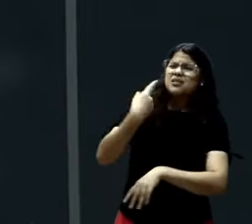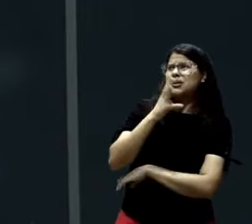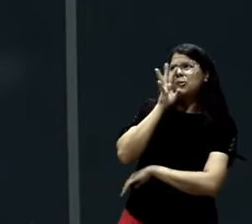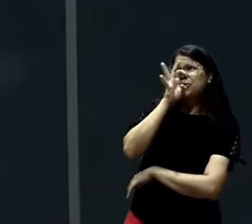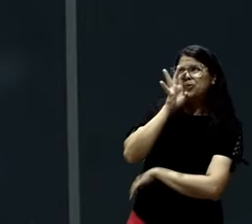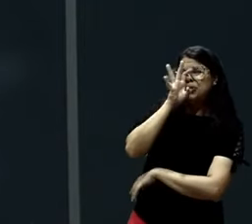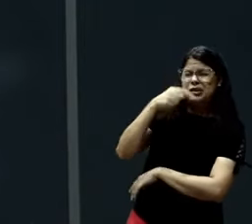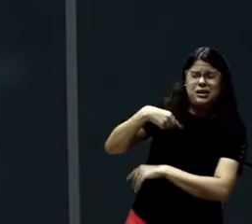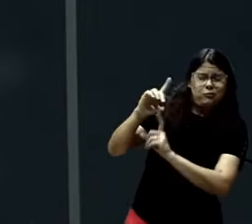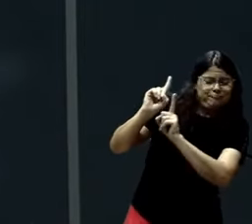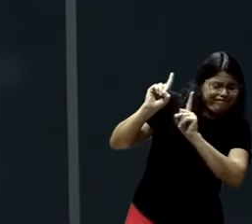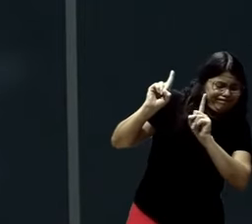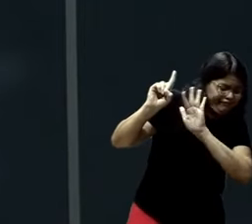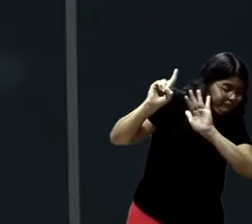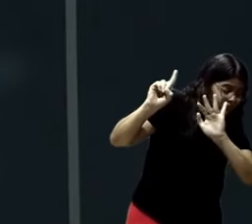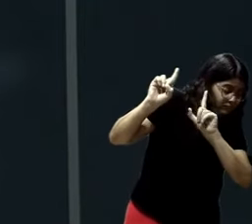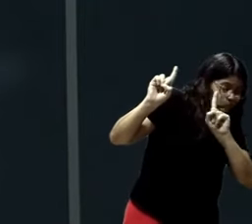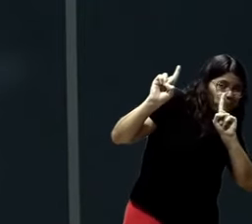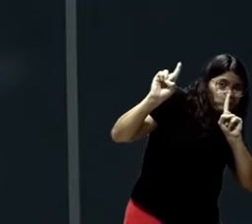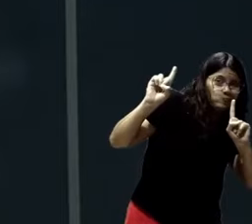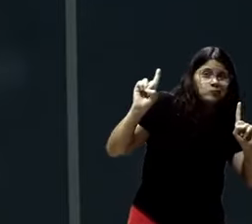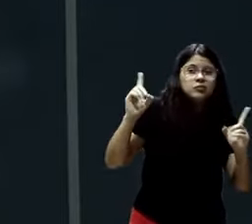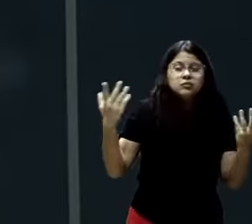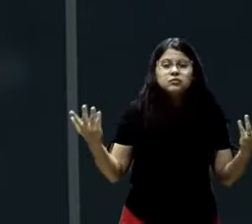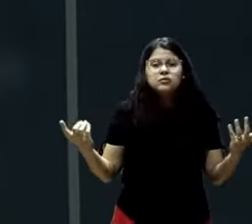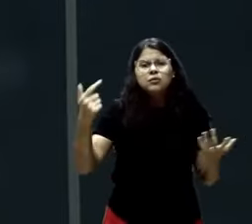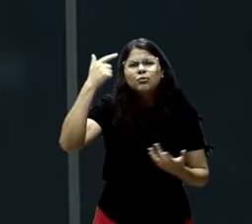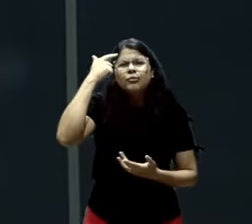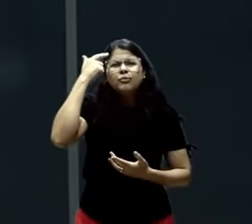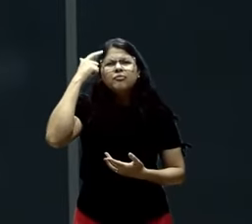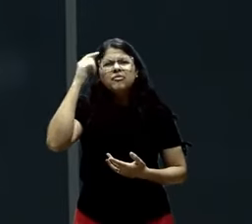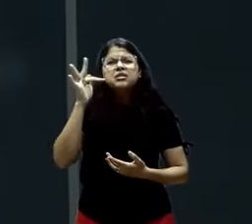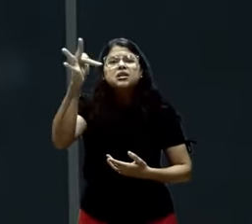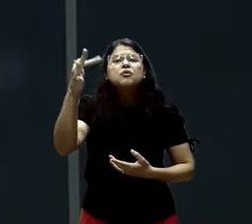da vontade de Deus? Achando que nós vamos chegar aonde?